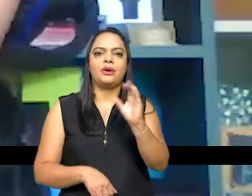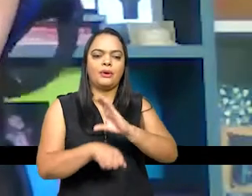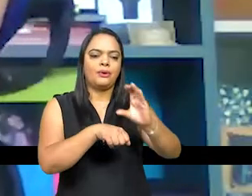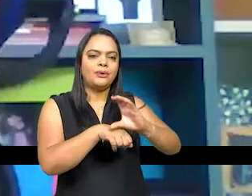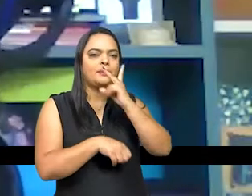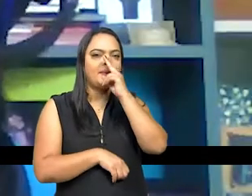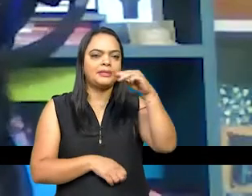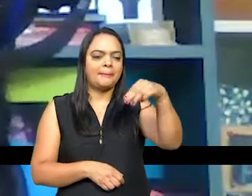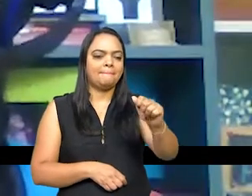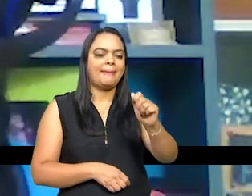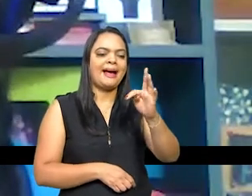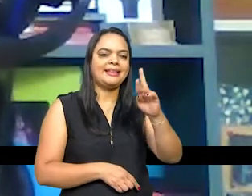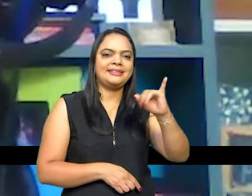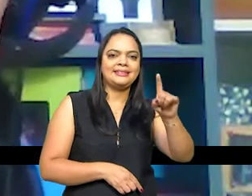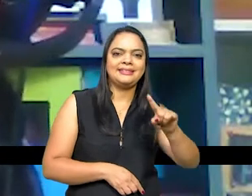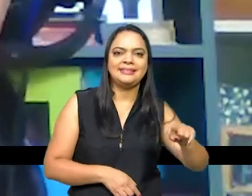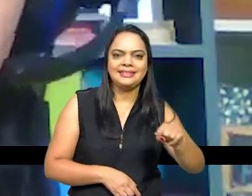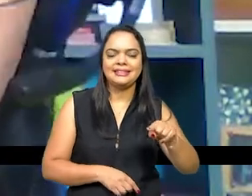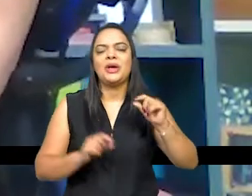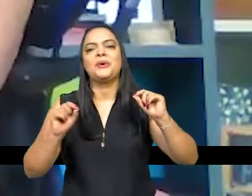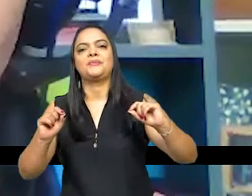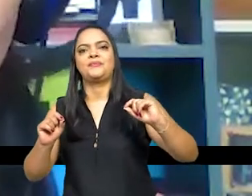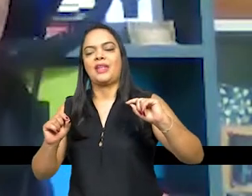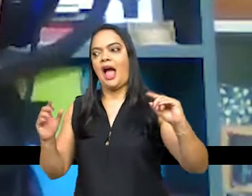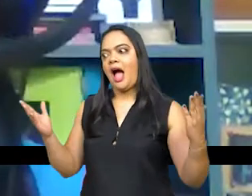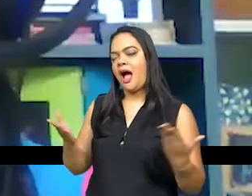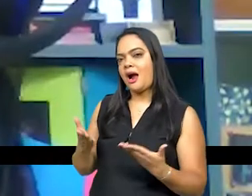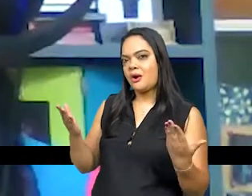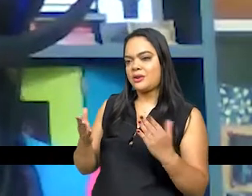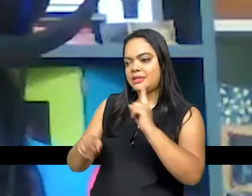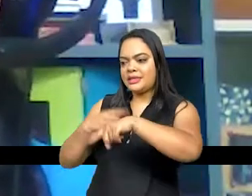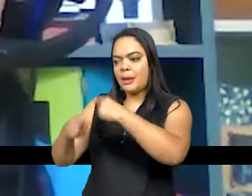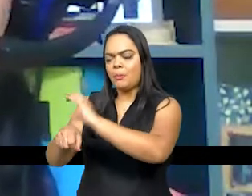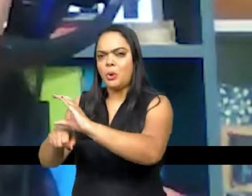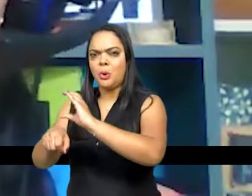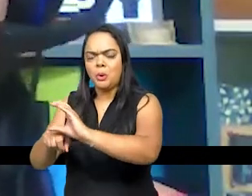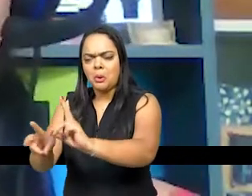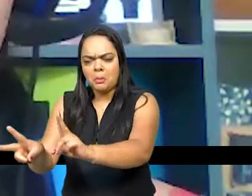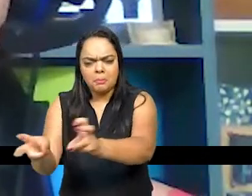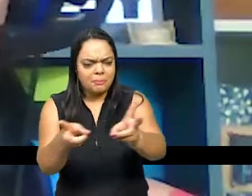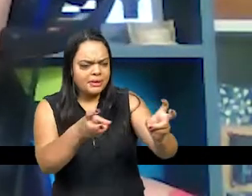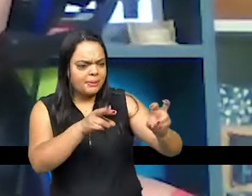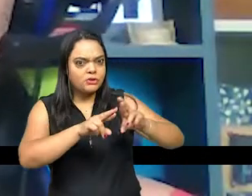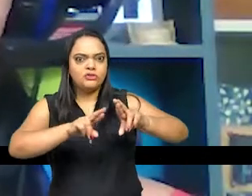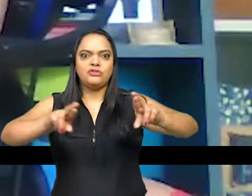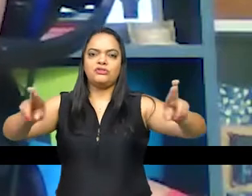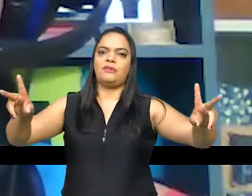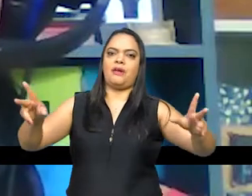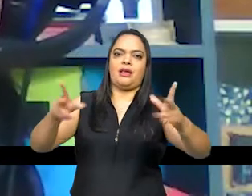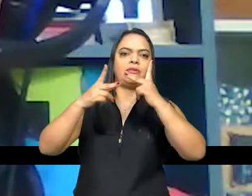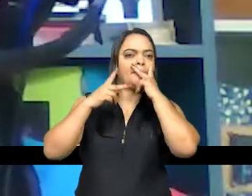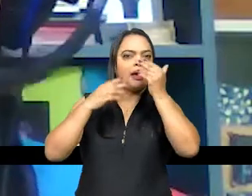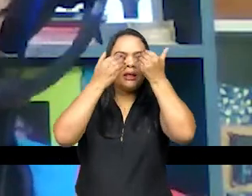ele olhava para as coisas com outros olhos, né? Com uma outra lente, foi a expressão que ele disse. E que ele,